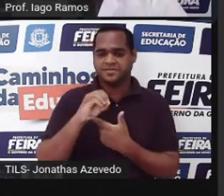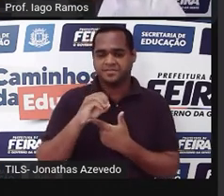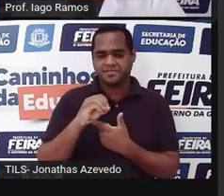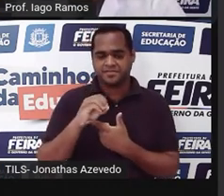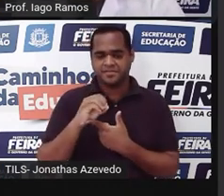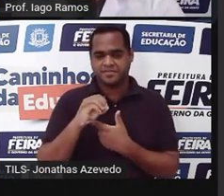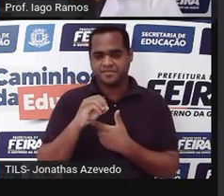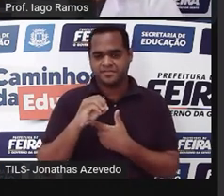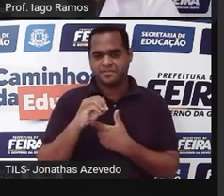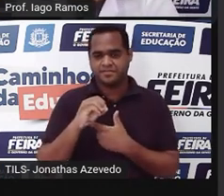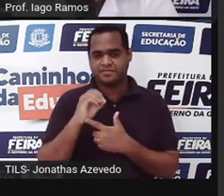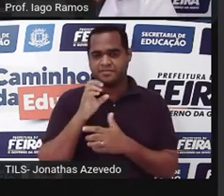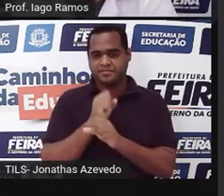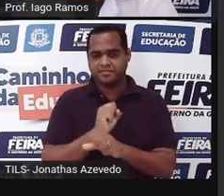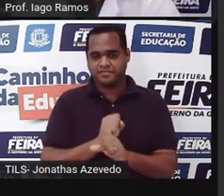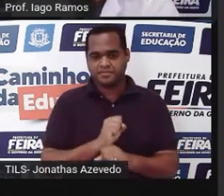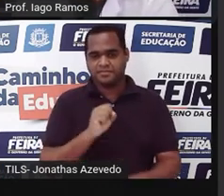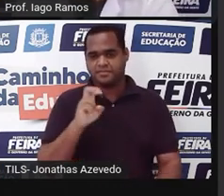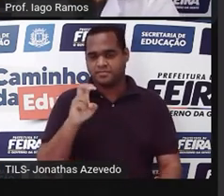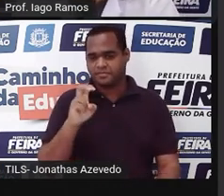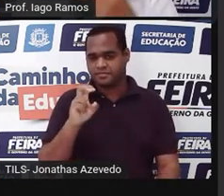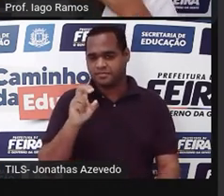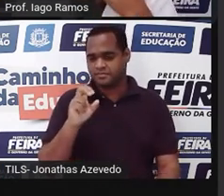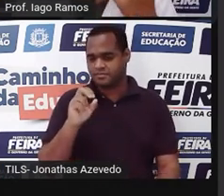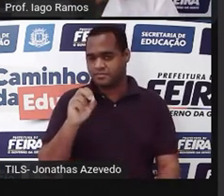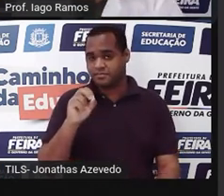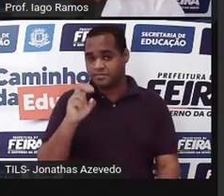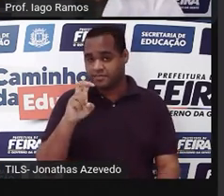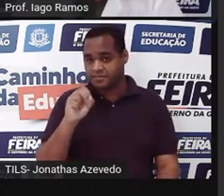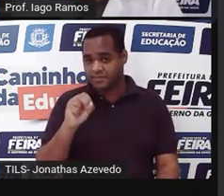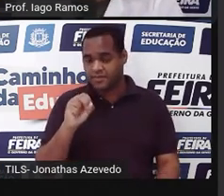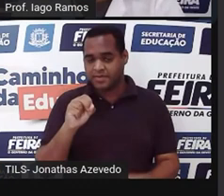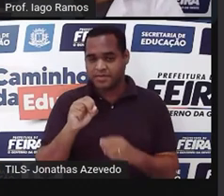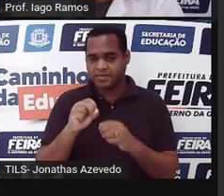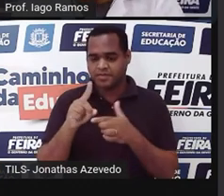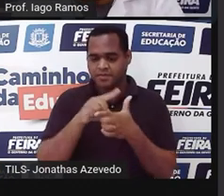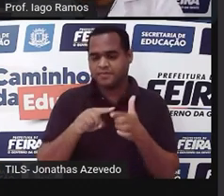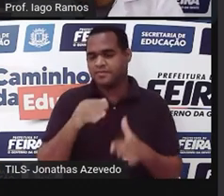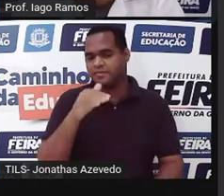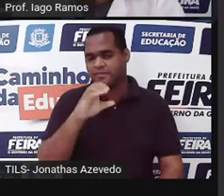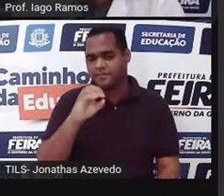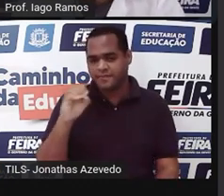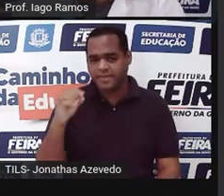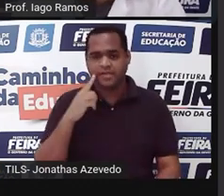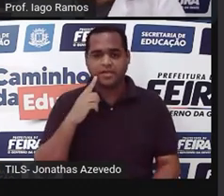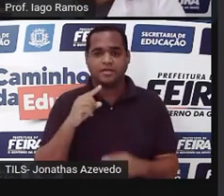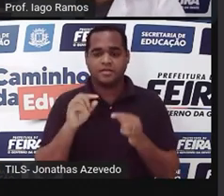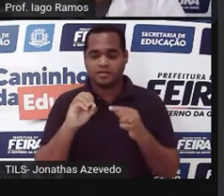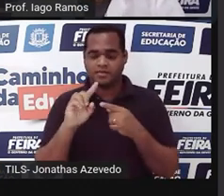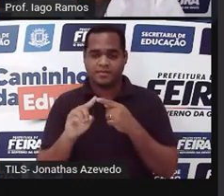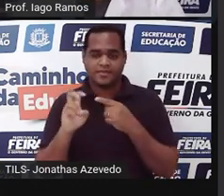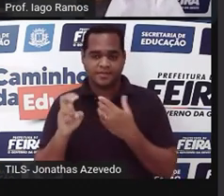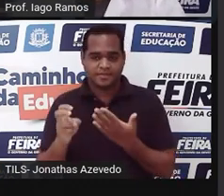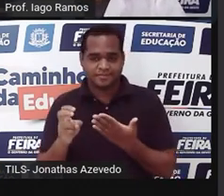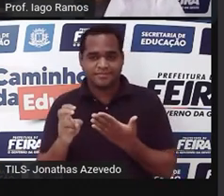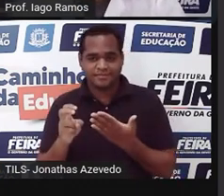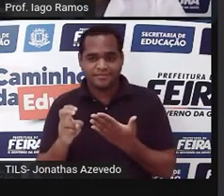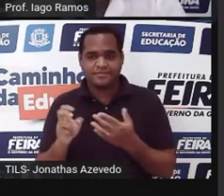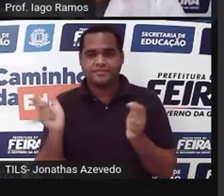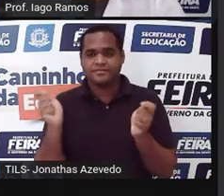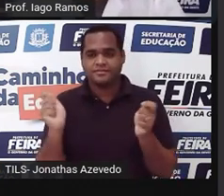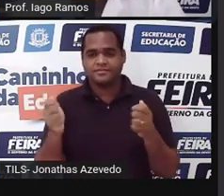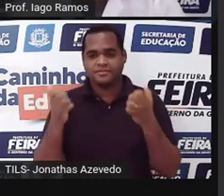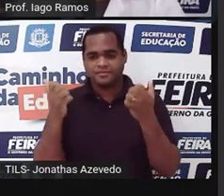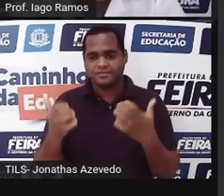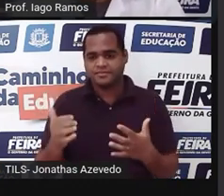na calculadora fazendo 50 / sem guardar 0,5 0,5 Vai